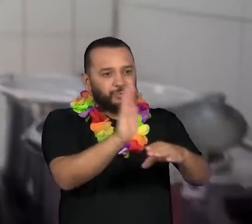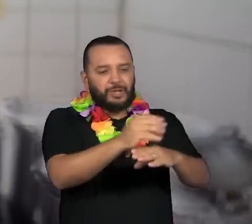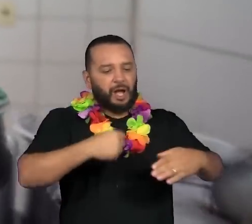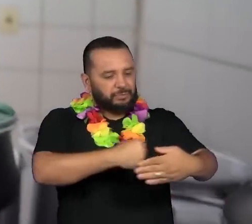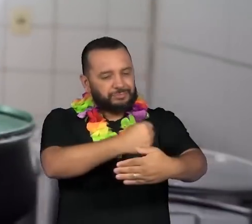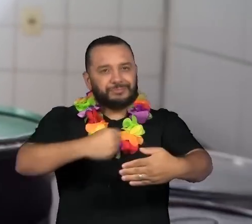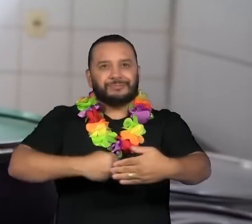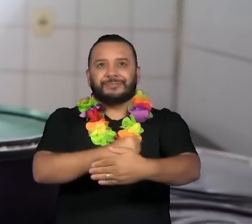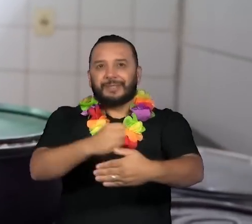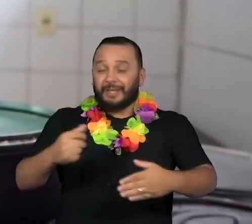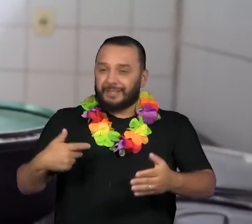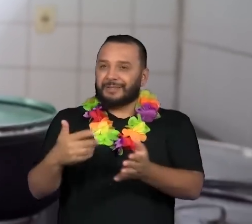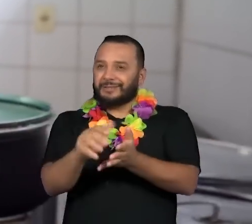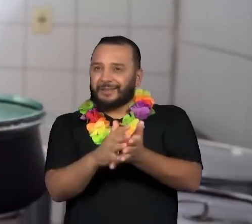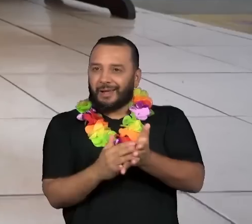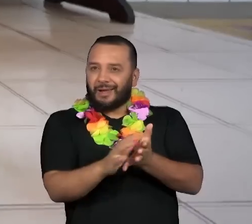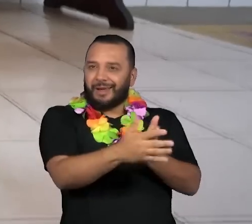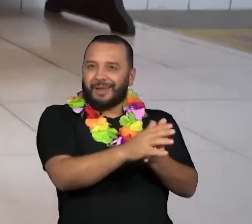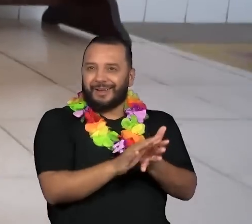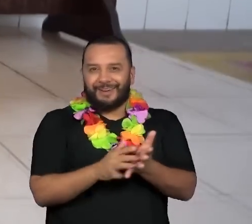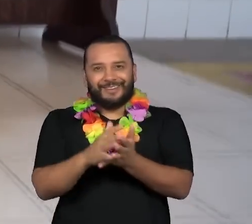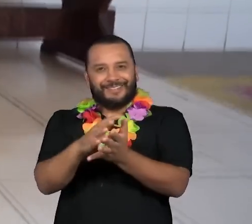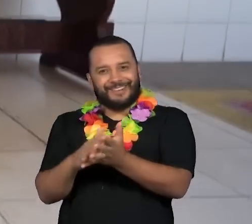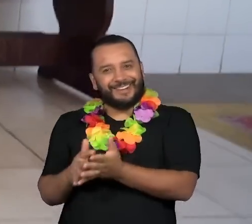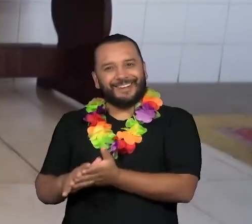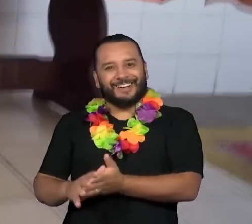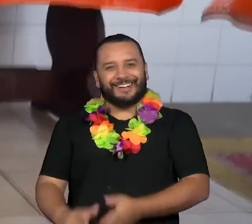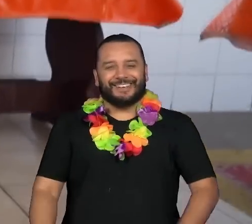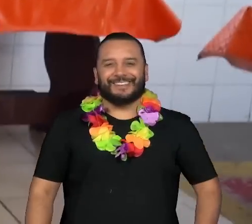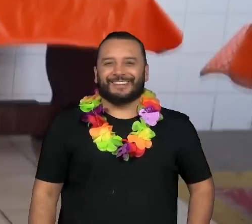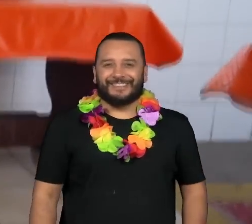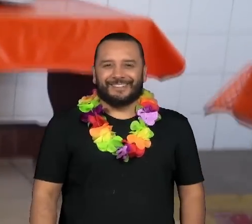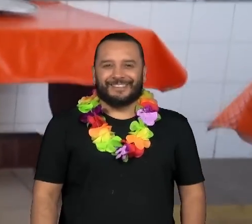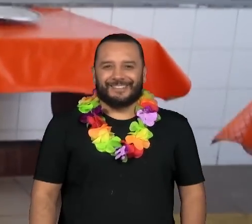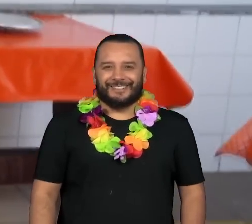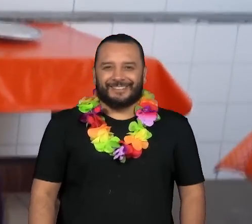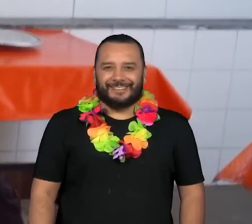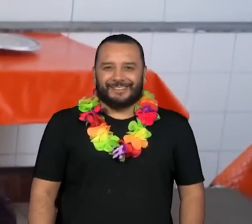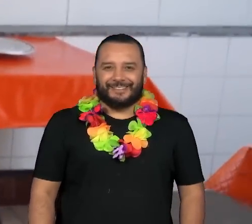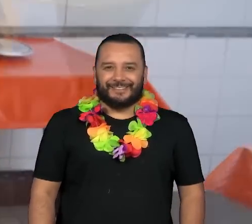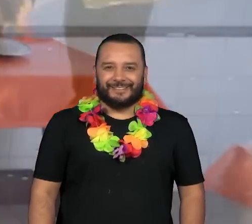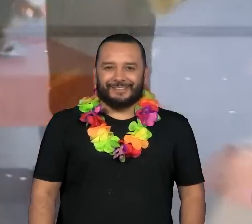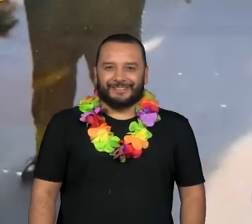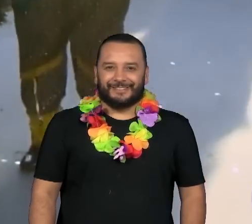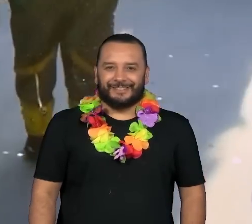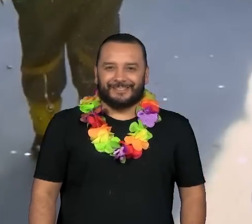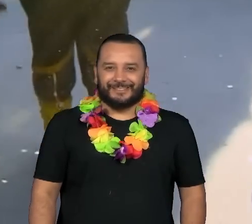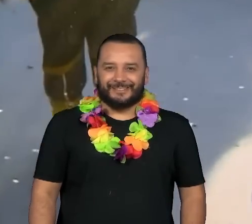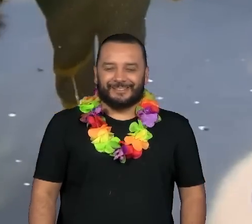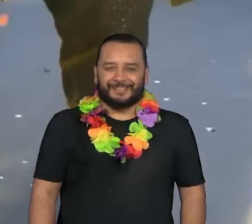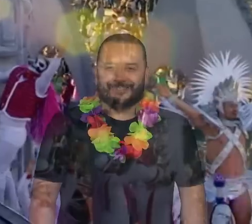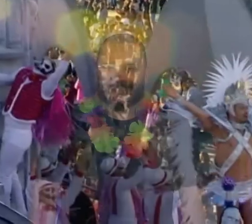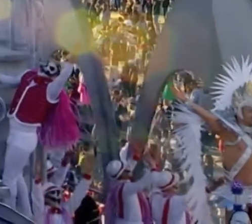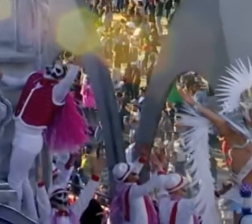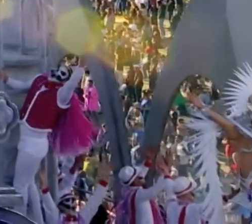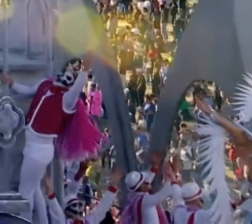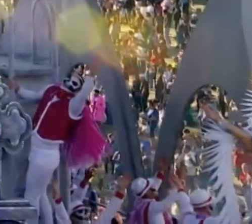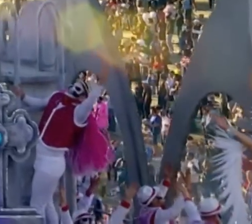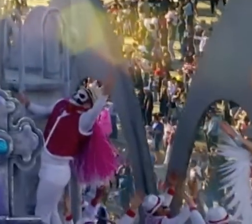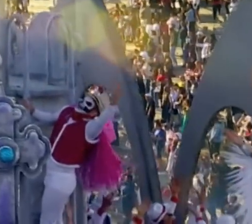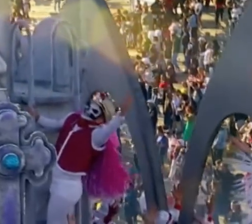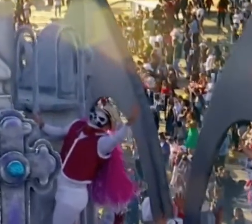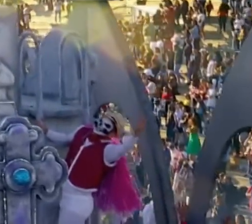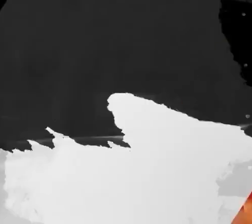muito samba! Alô, comunidade de gente feliz e paraibana! Beleza, beleza,